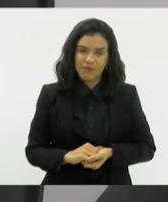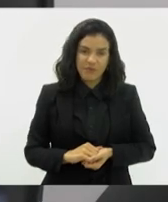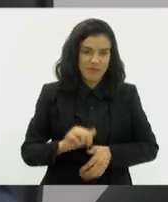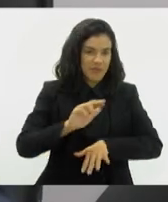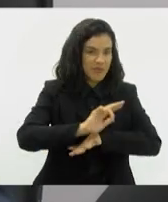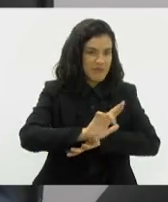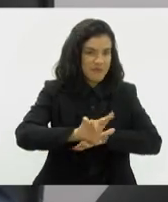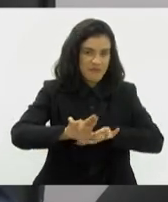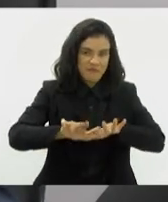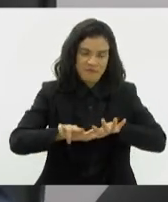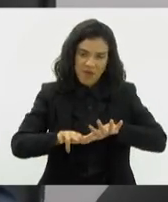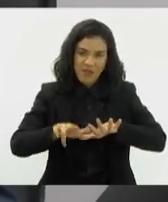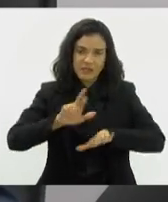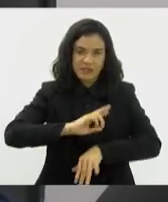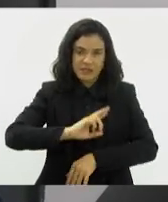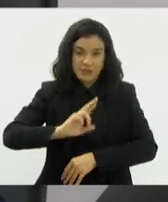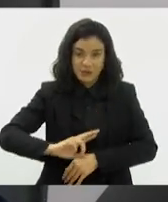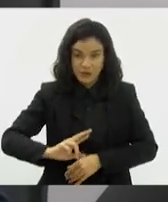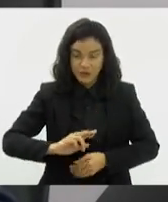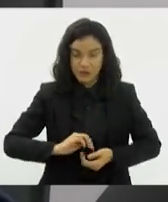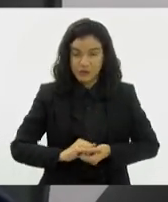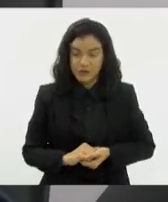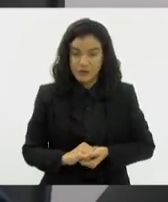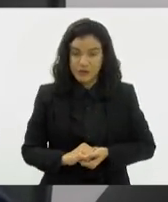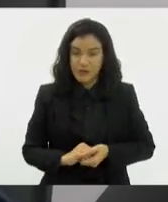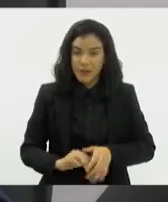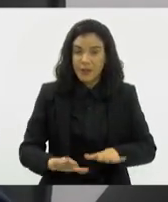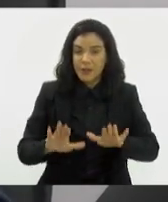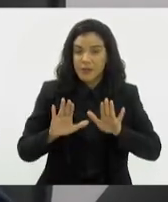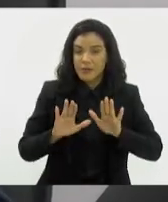multicredos. Mas,